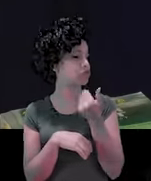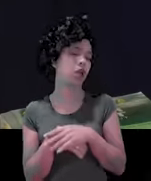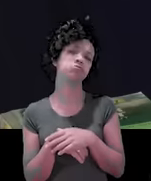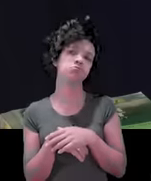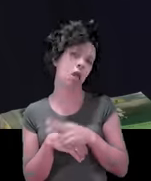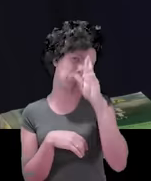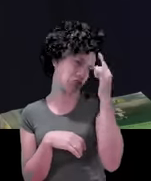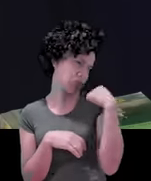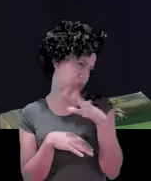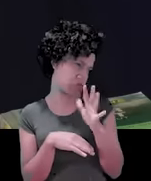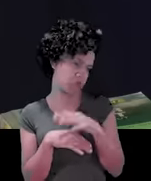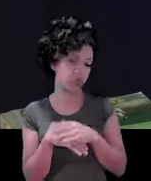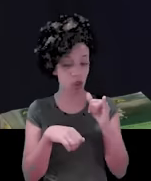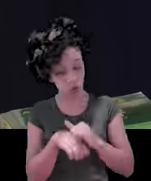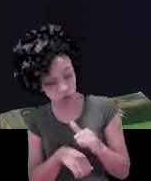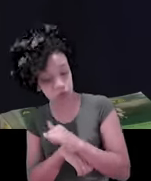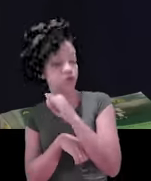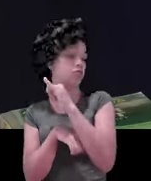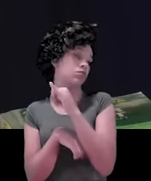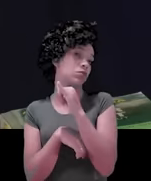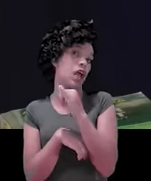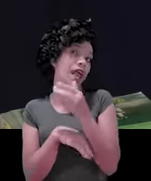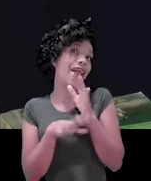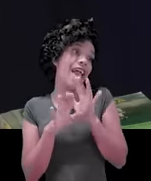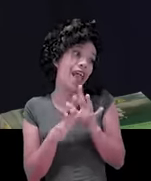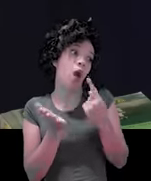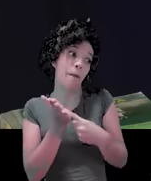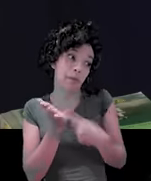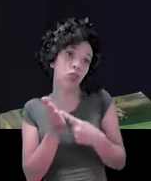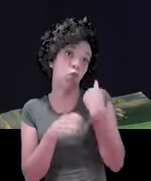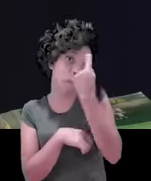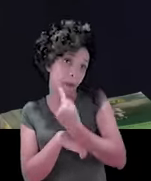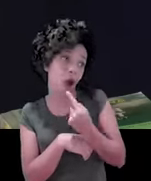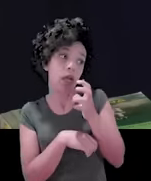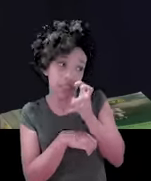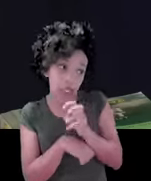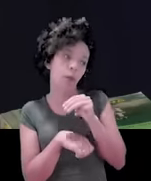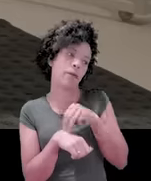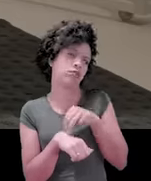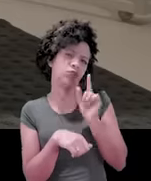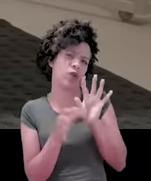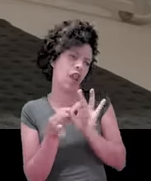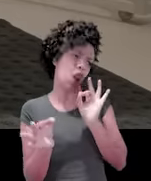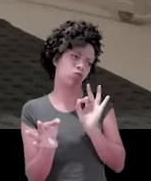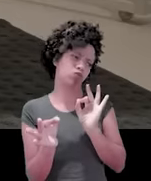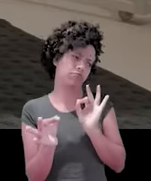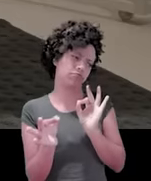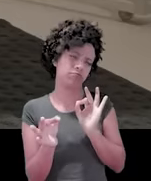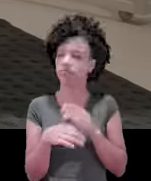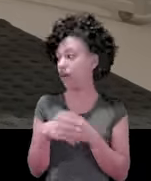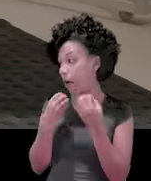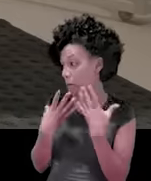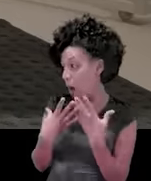meio-dia meio-dia e pouco eu colei e seria um voo de uma hora e 5 né não era não era muito longe bem aí